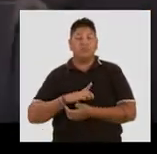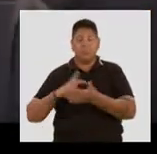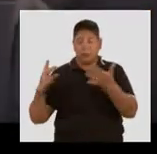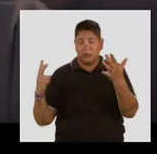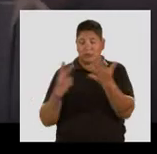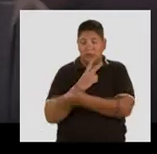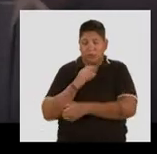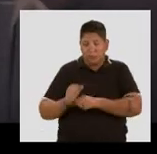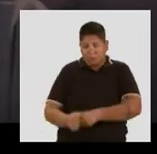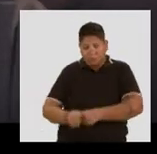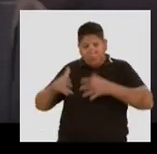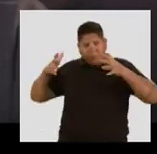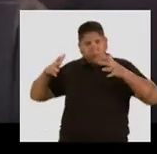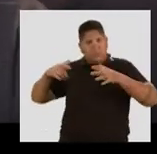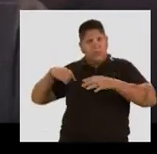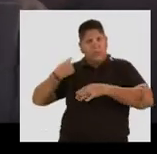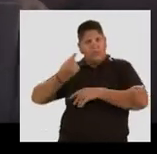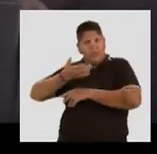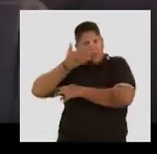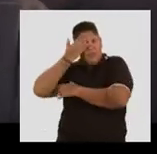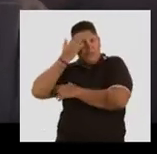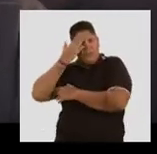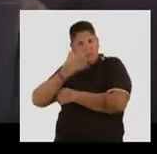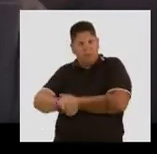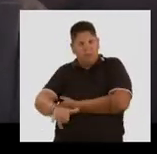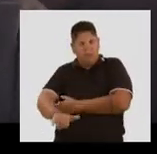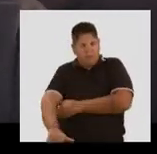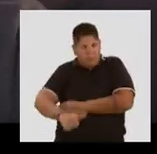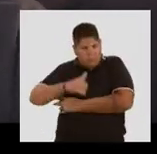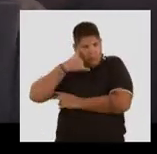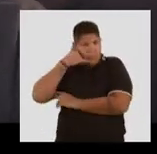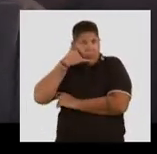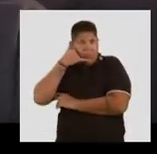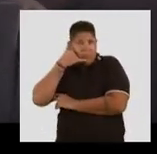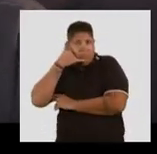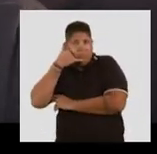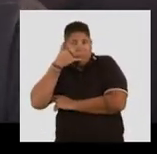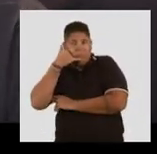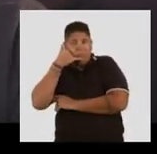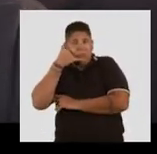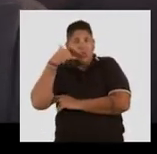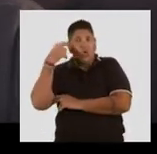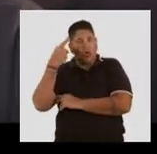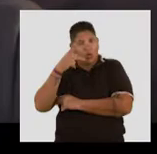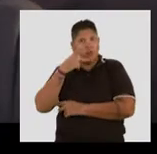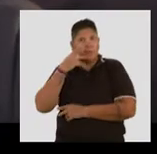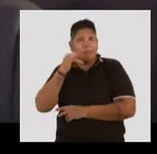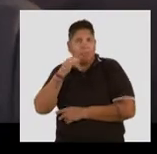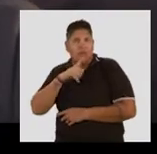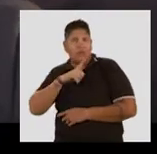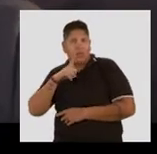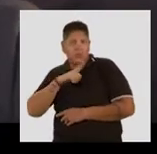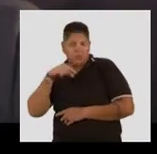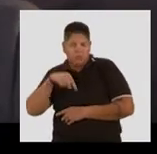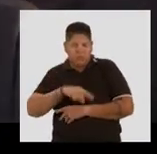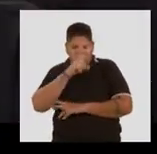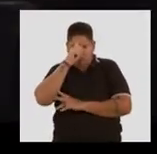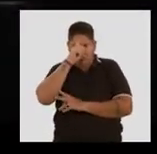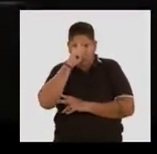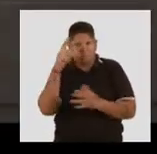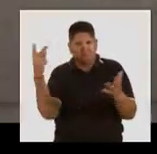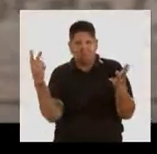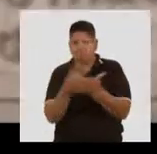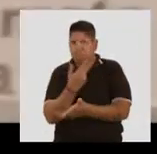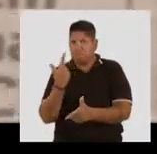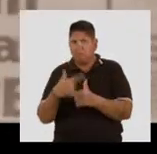Aconteceu a explosão e eu fiquei sabendo por uma ligação. Até então, seu pai está aqui no hospital, aconteceu um acidente